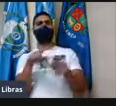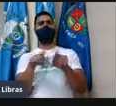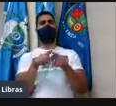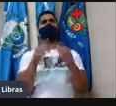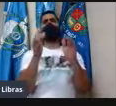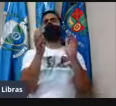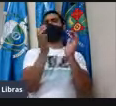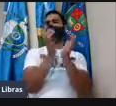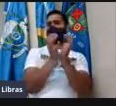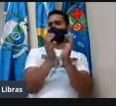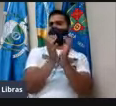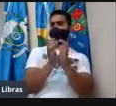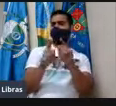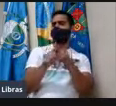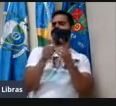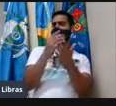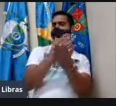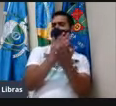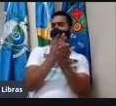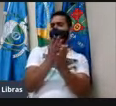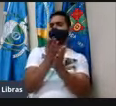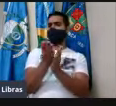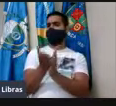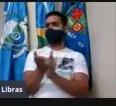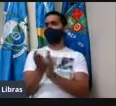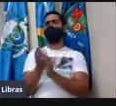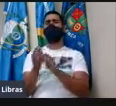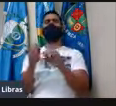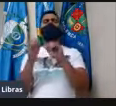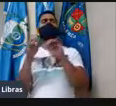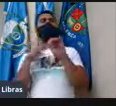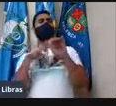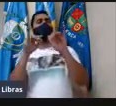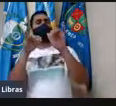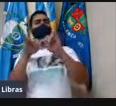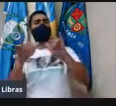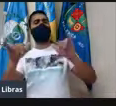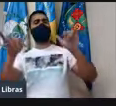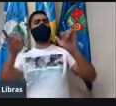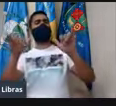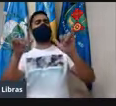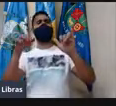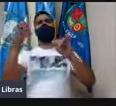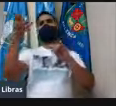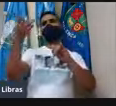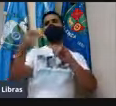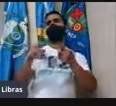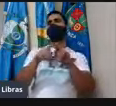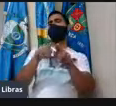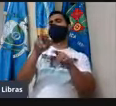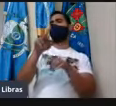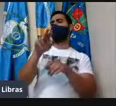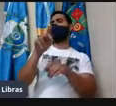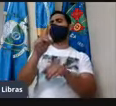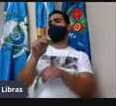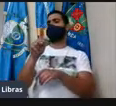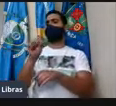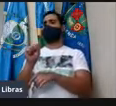muito grande de divisão para poder orientar os RPPS.